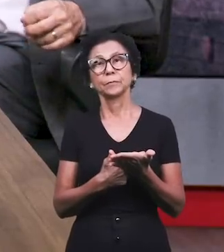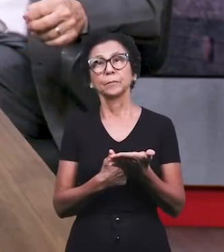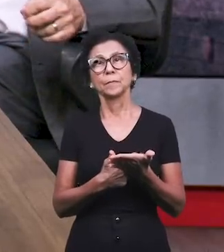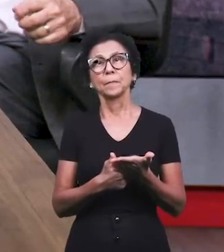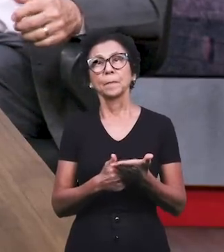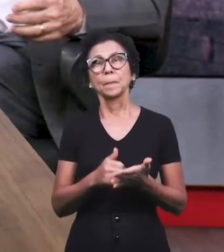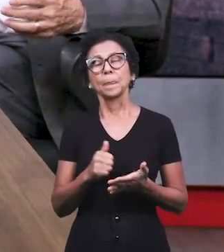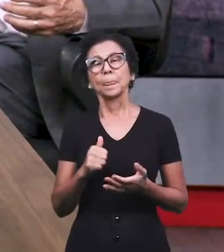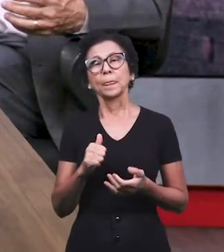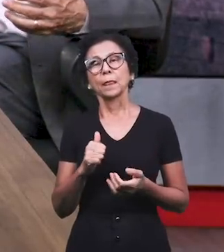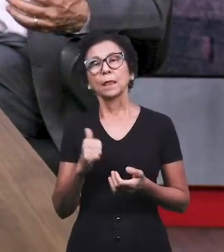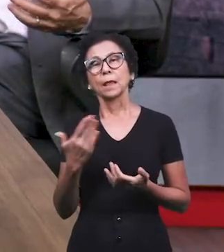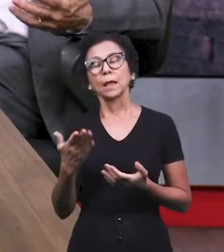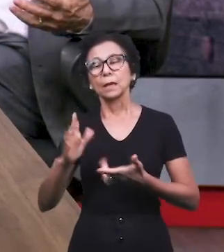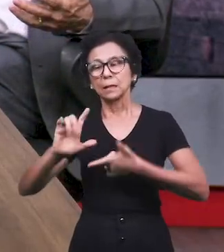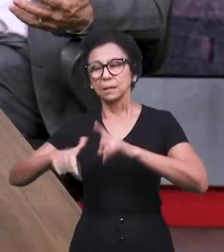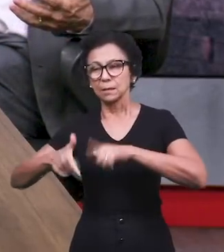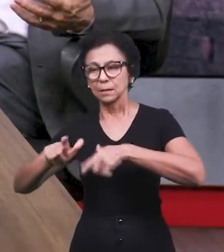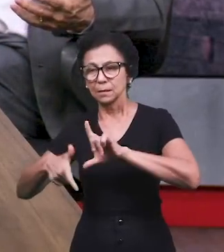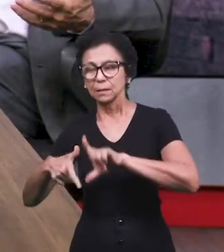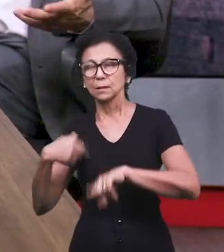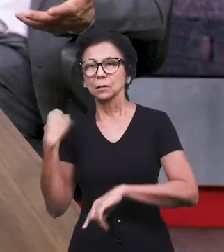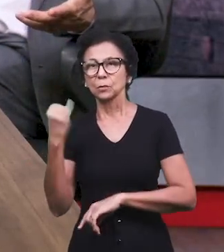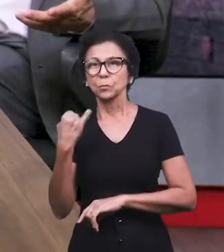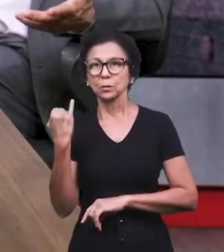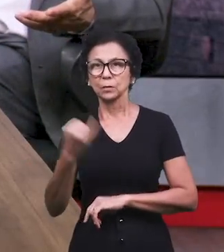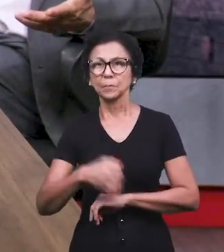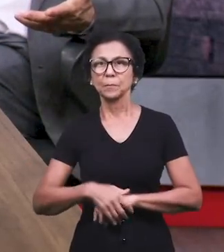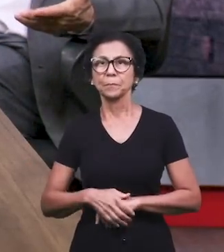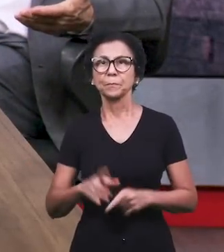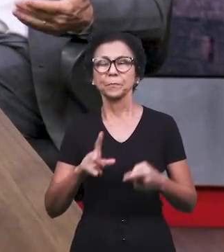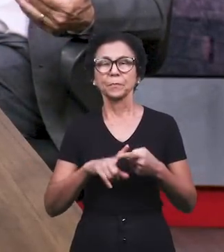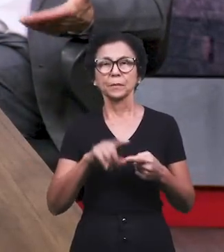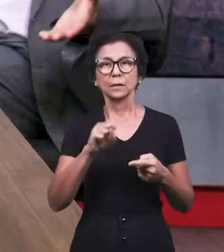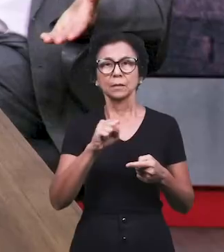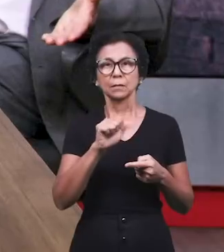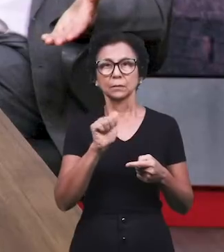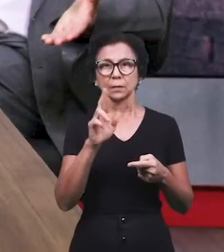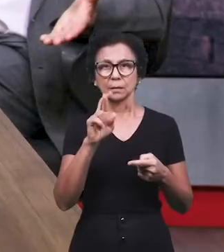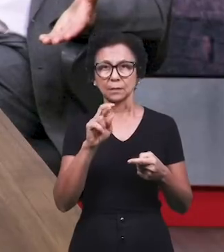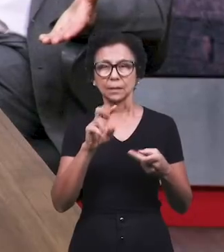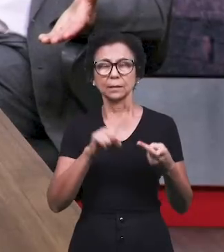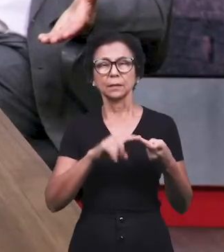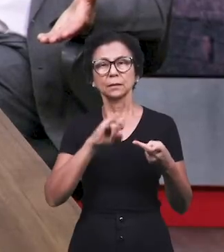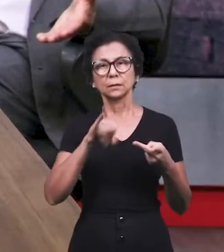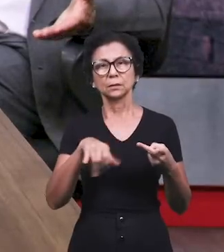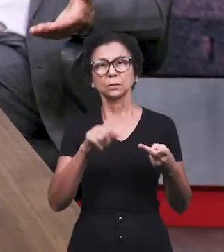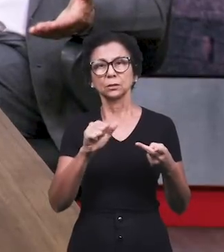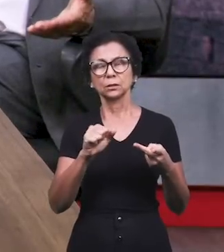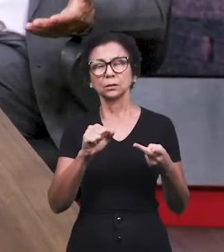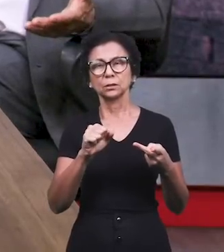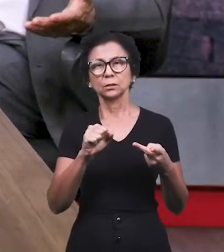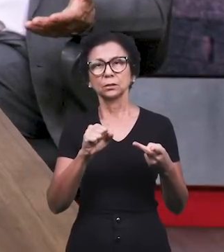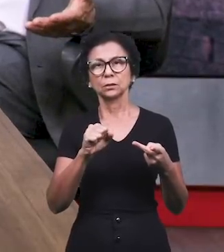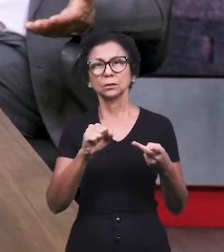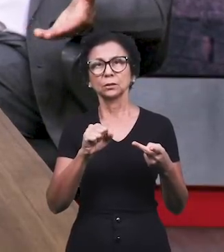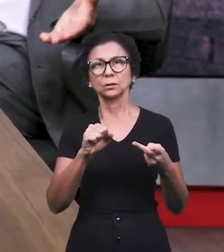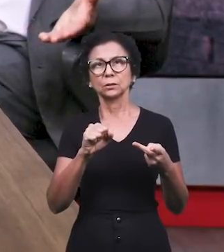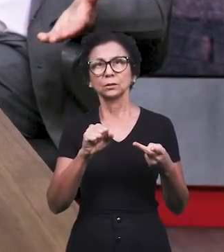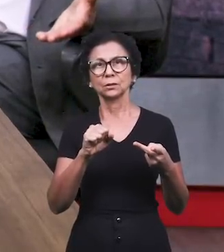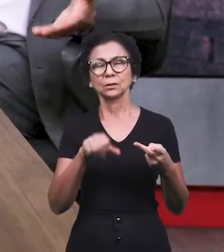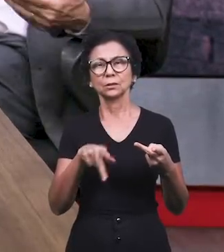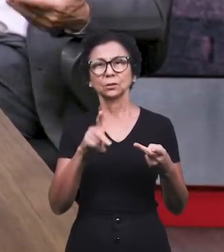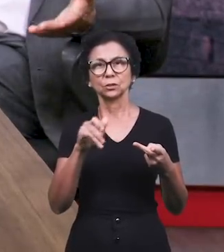falei muito sobre Israel, porque Israel é importante... Sara e Jabes são dois irmãos de Gideuti. São dois irmãos de Gideuti, todos dois. Cada um mais inteligente que o